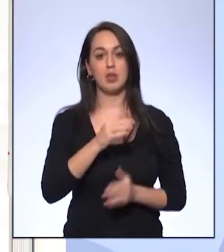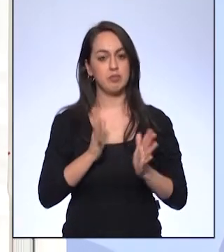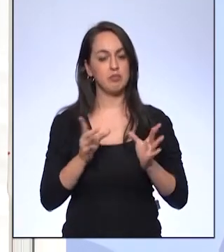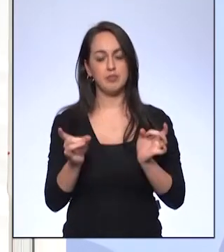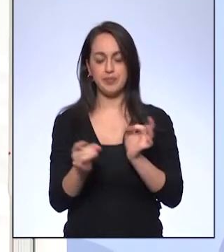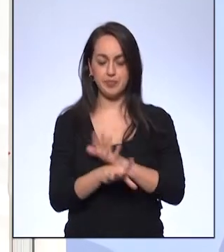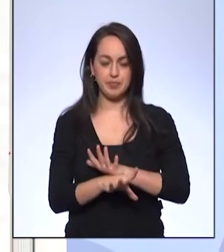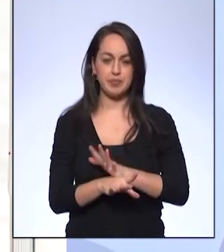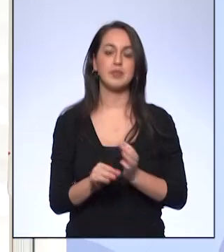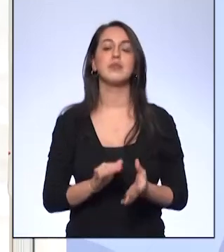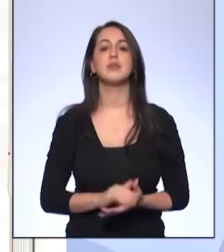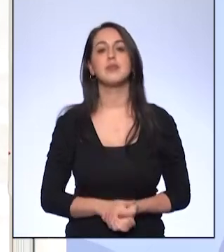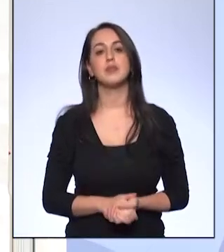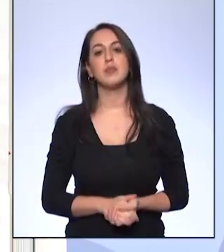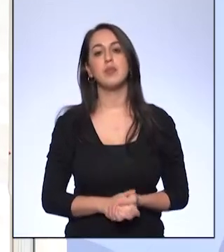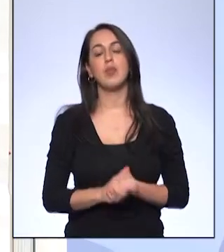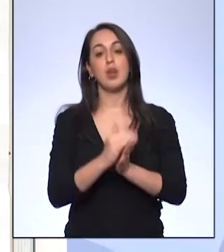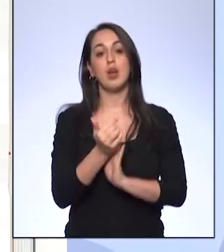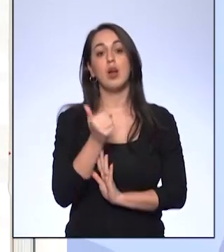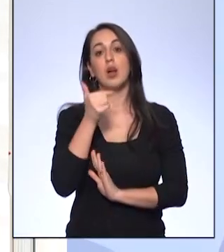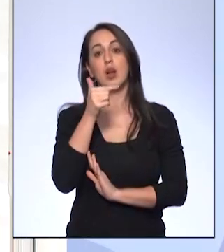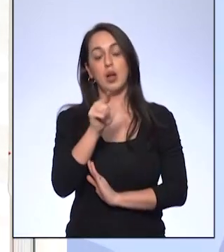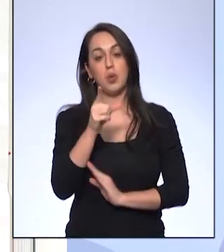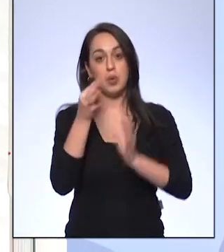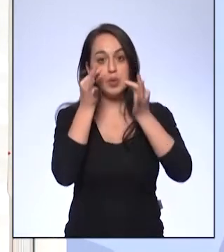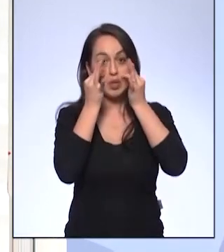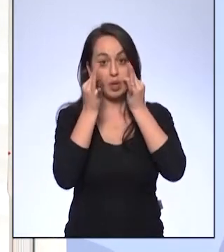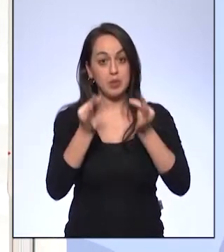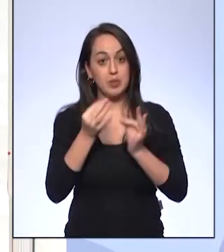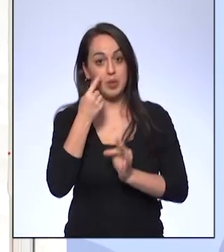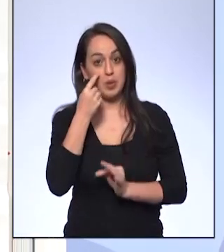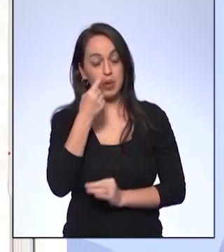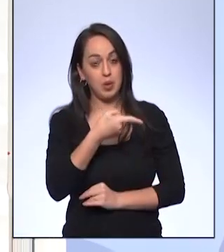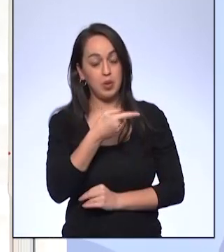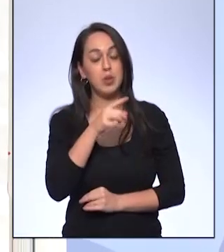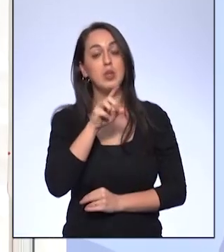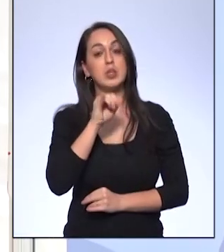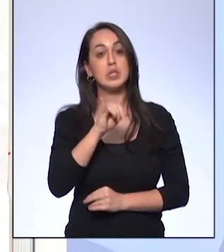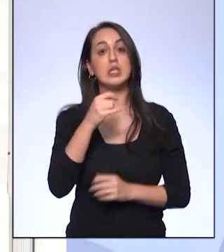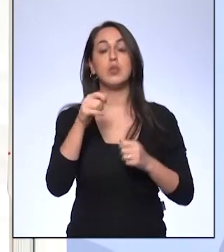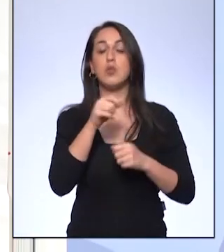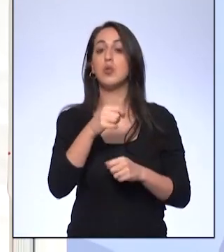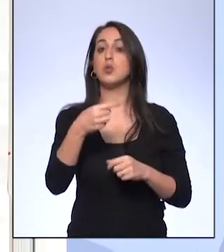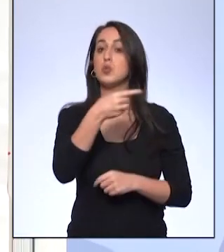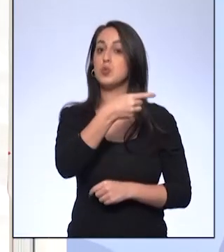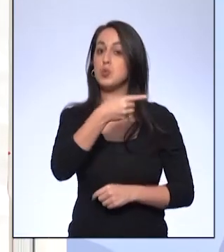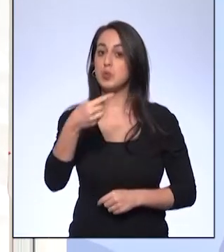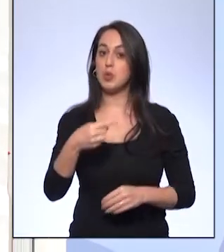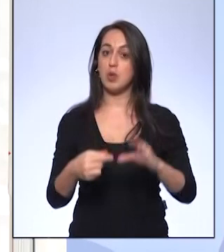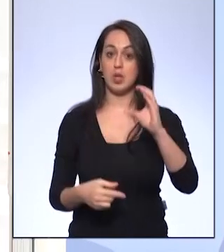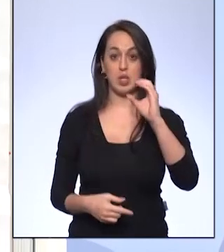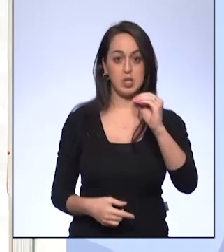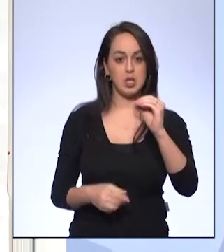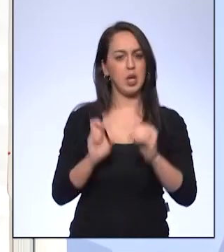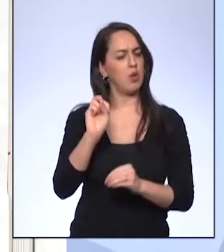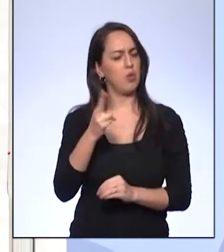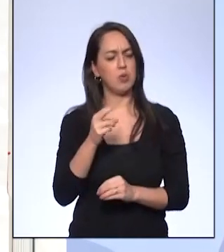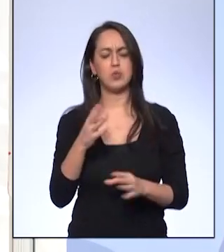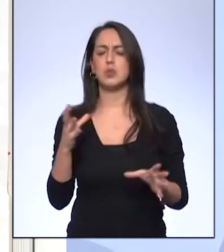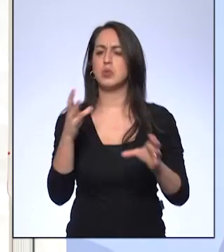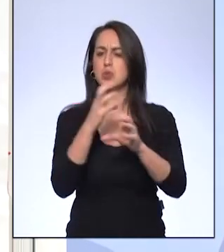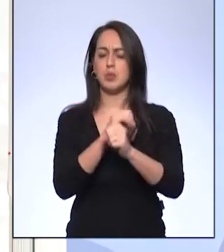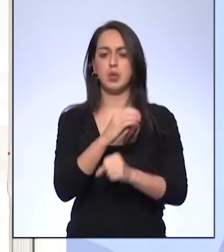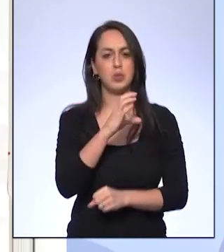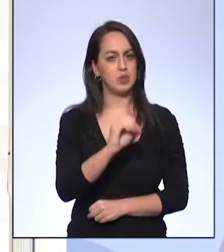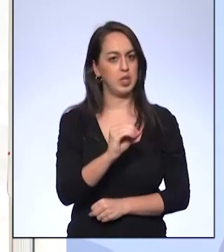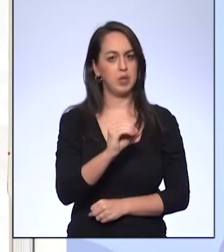pronta. Aqui, eu quero chamar a atenção que, se eu estou subtraindo 0 ou se eu somar 0, não